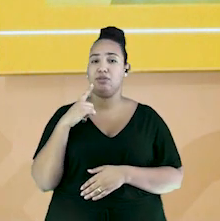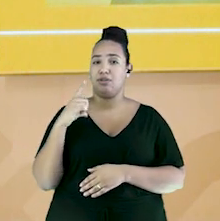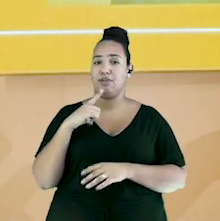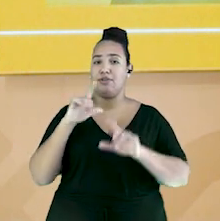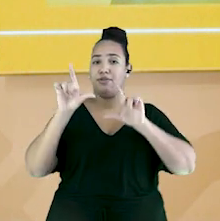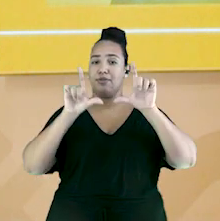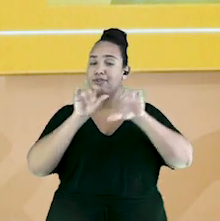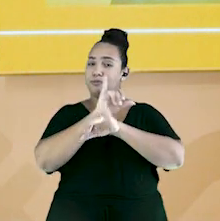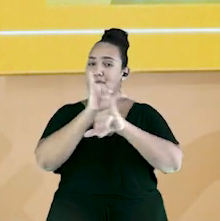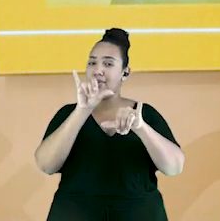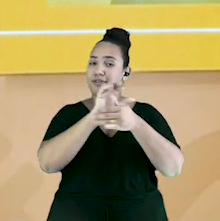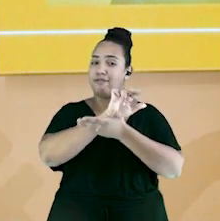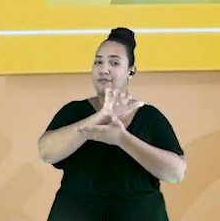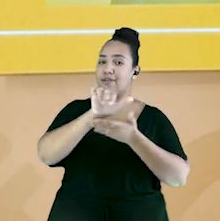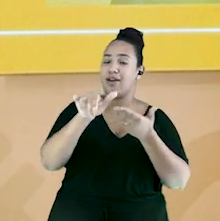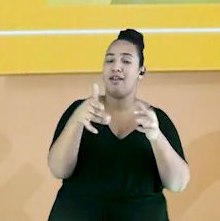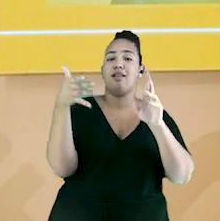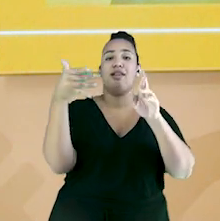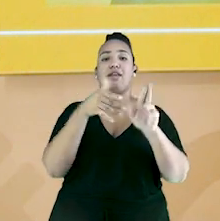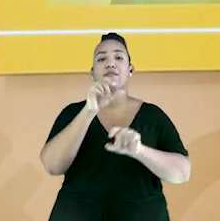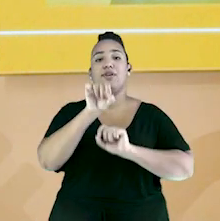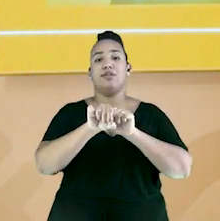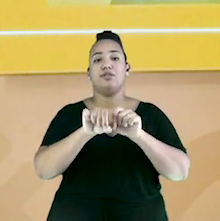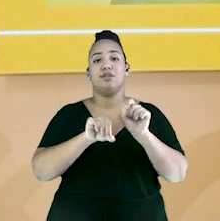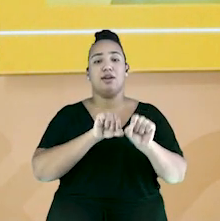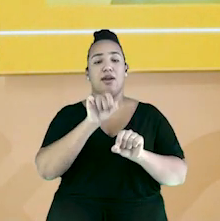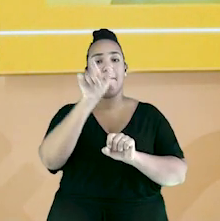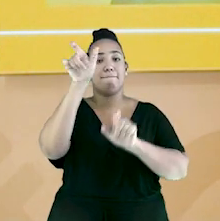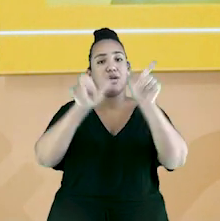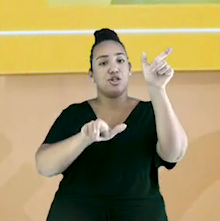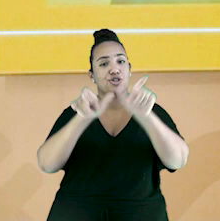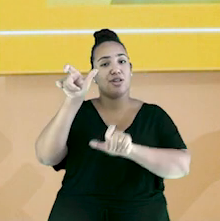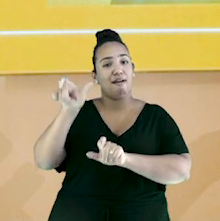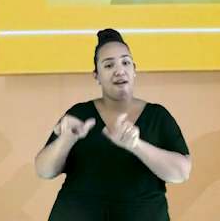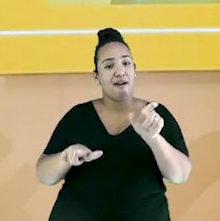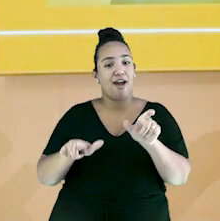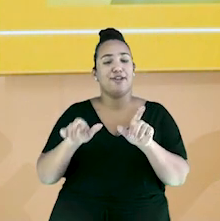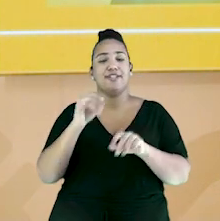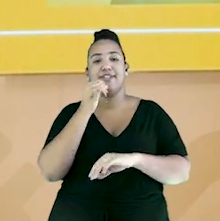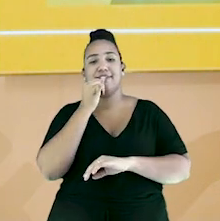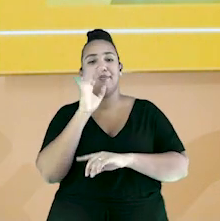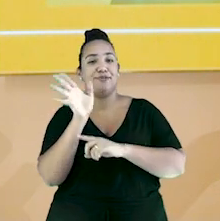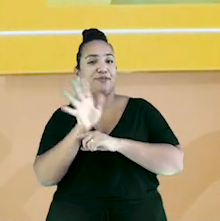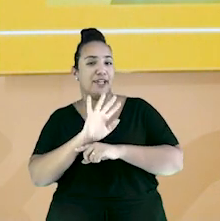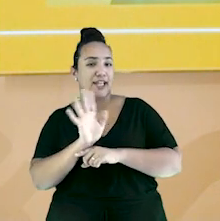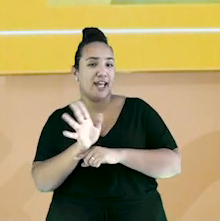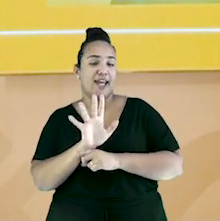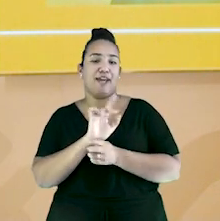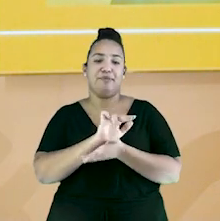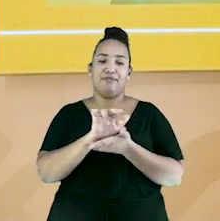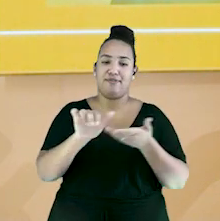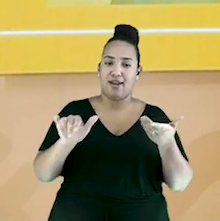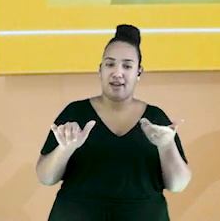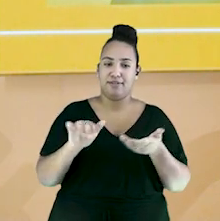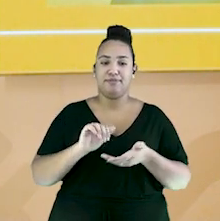propagandas divertidas que fazem referências a personagens de histórias em quadrinhos, a pôsteres de filmes, etc.